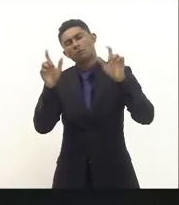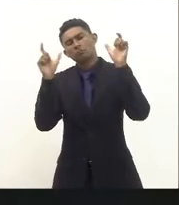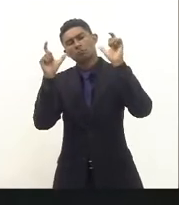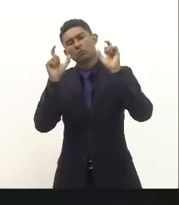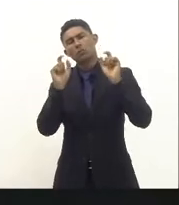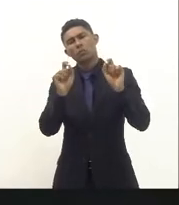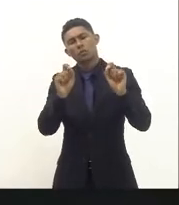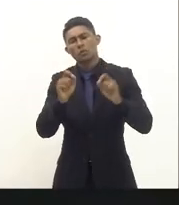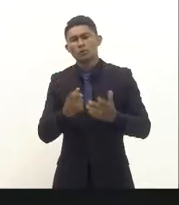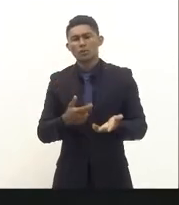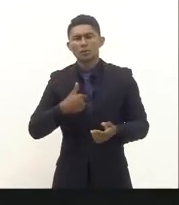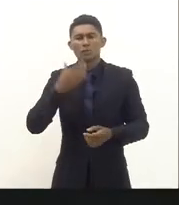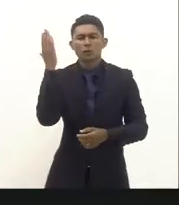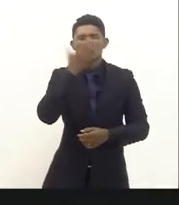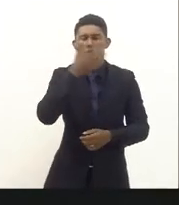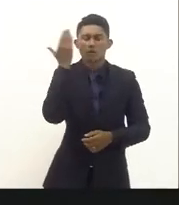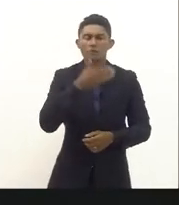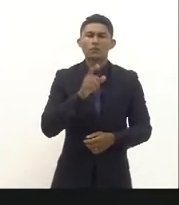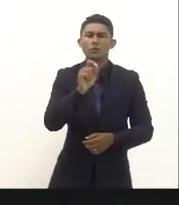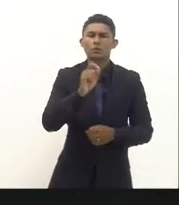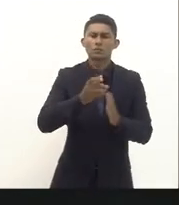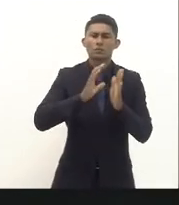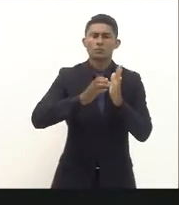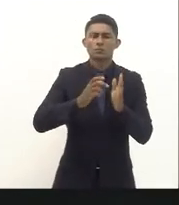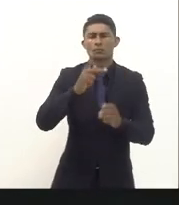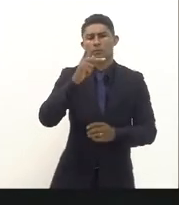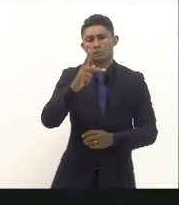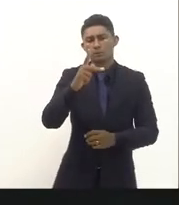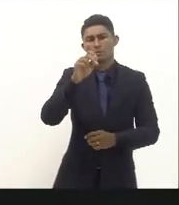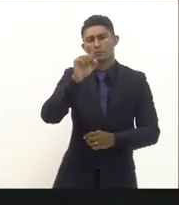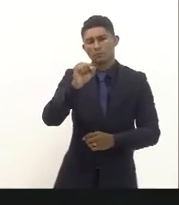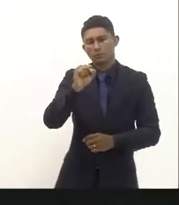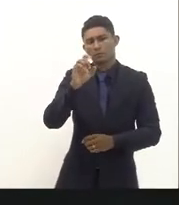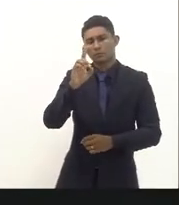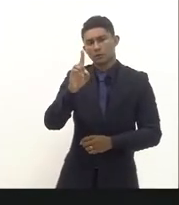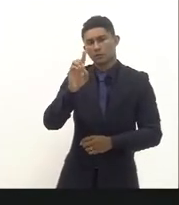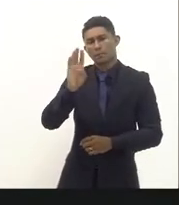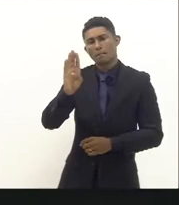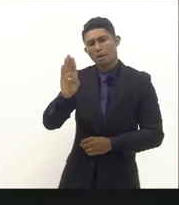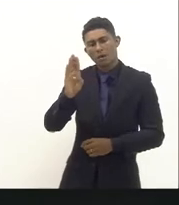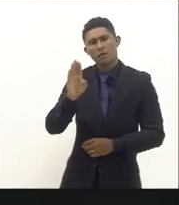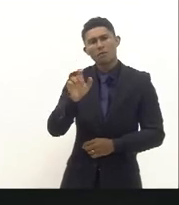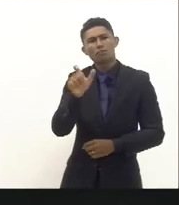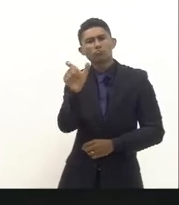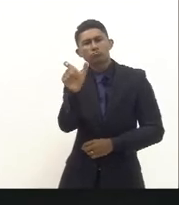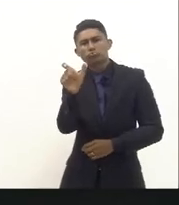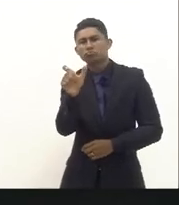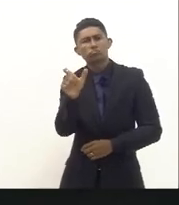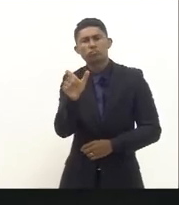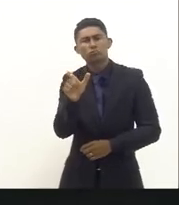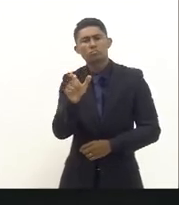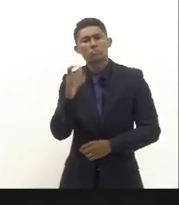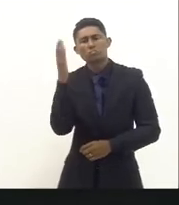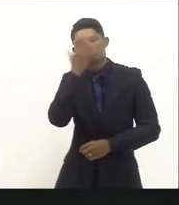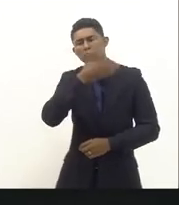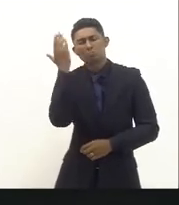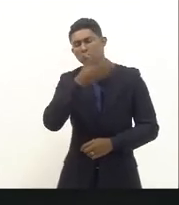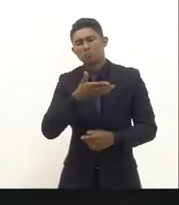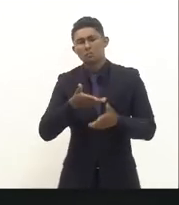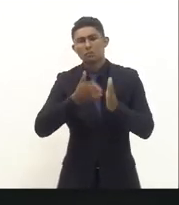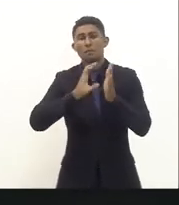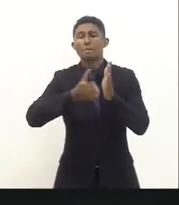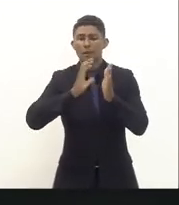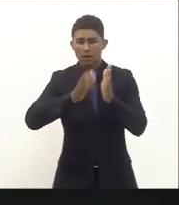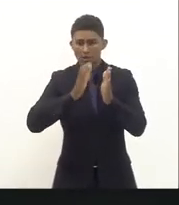eu não tô vendo a sigla do PSDB no painel bom né PSDB partido esse que